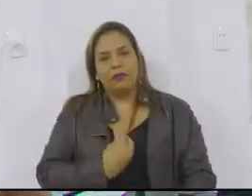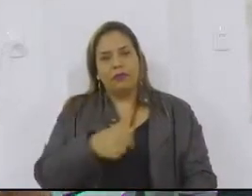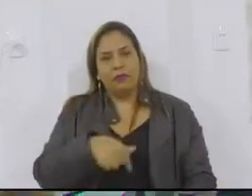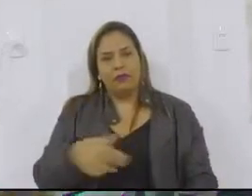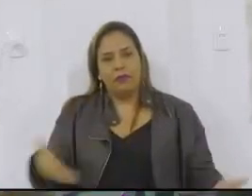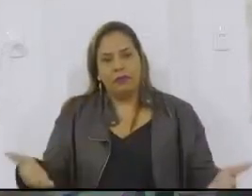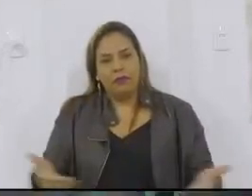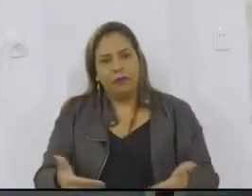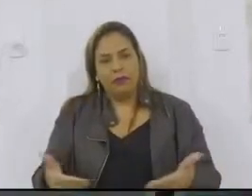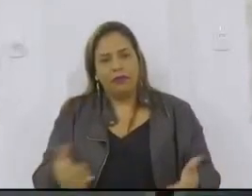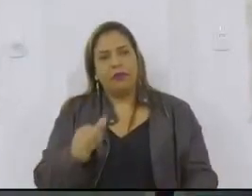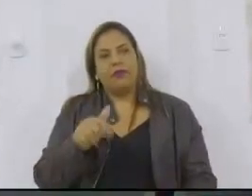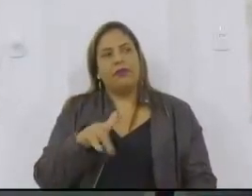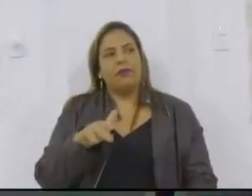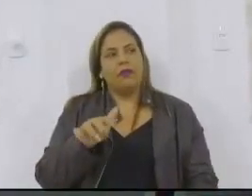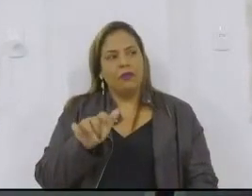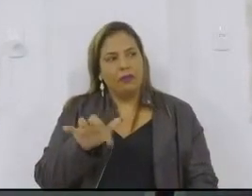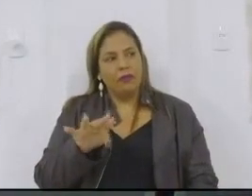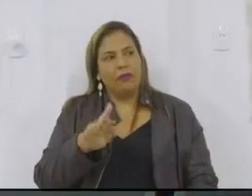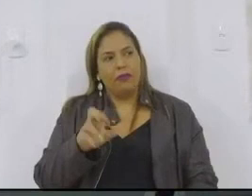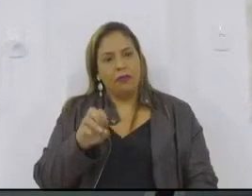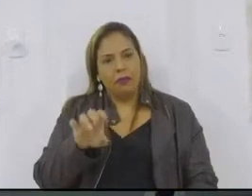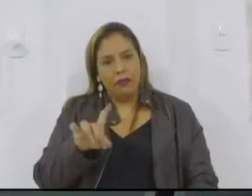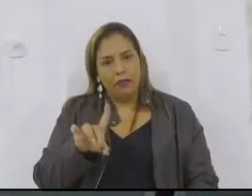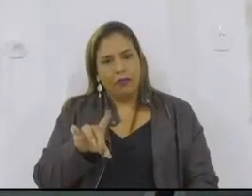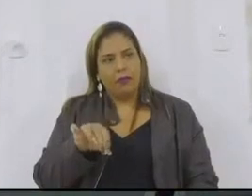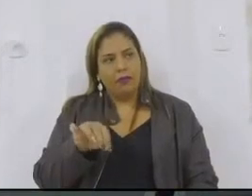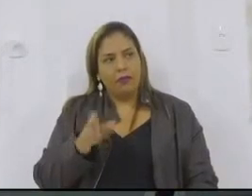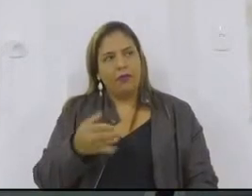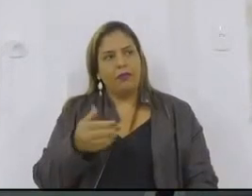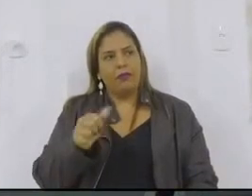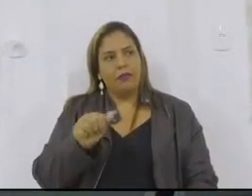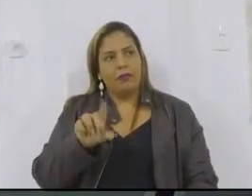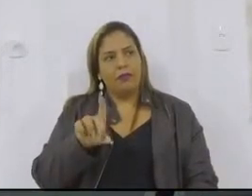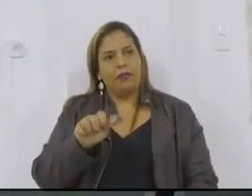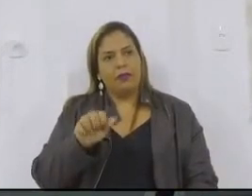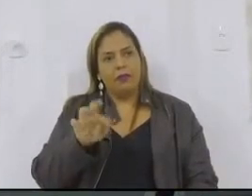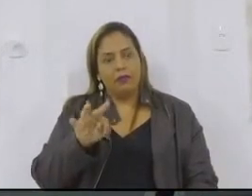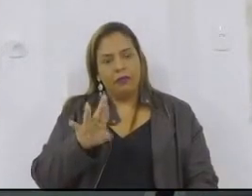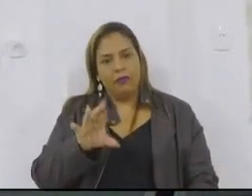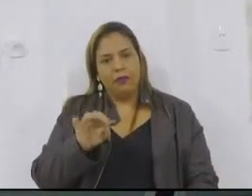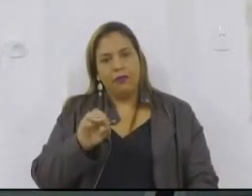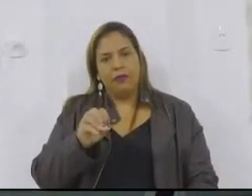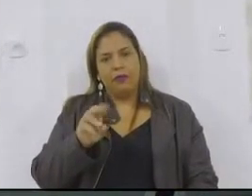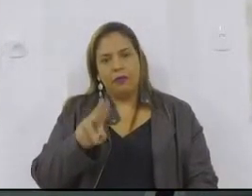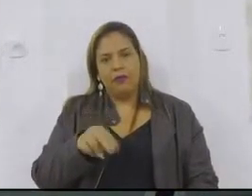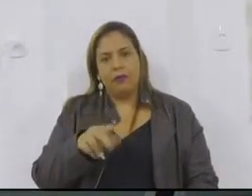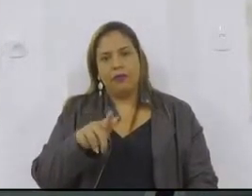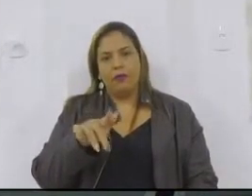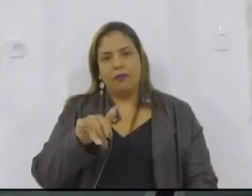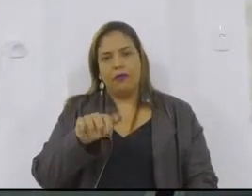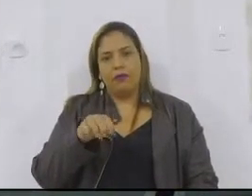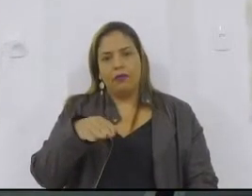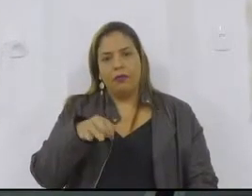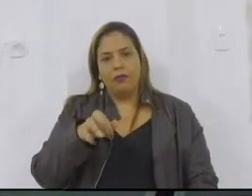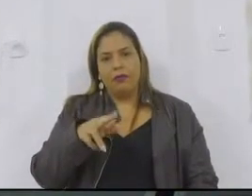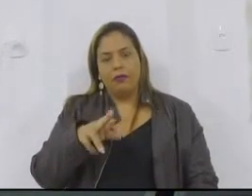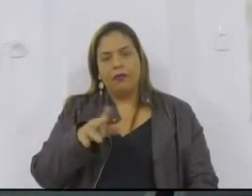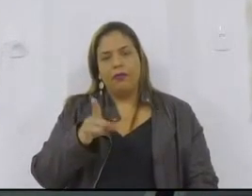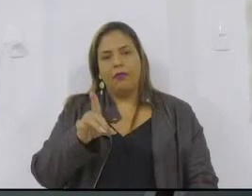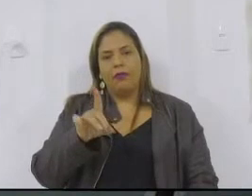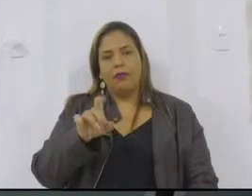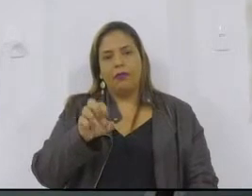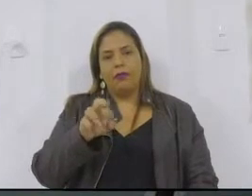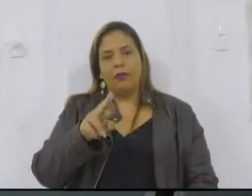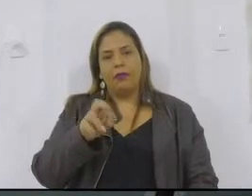Adalton Souza, Alfredo Marins, Aline Pereira, Delson Franco, Felipe Carvalho, Gilmar Cordeiro, Derlan